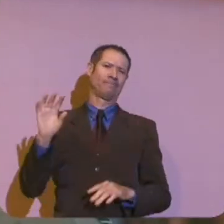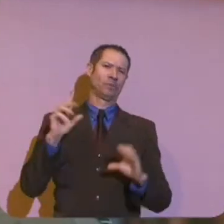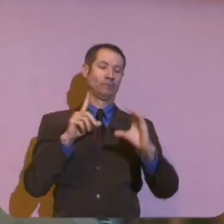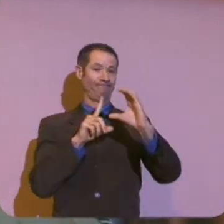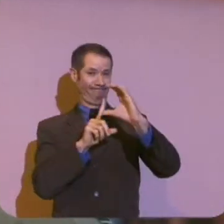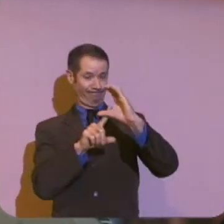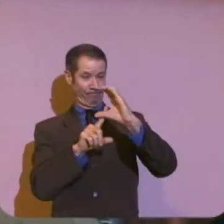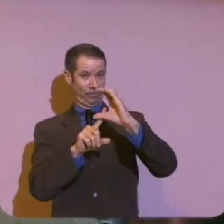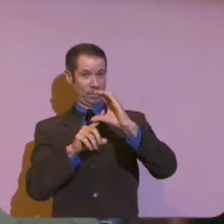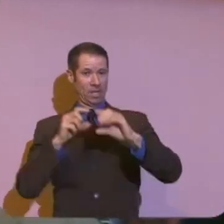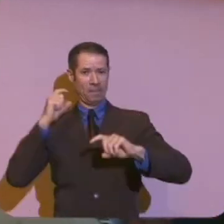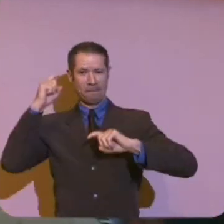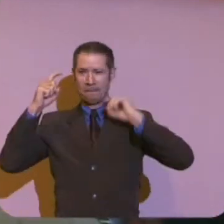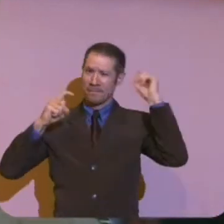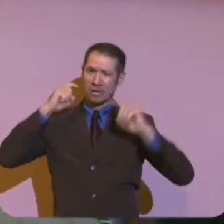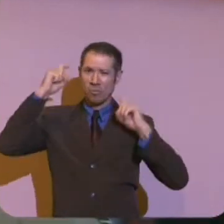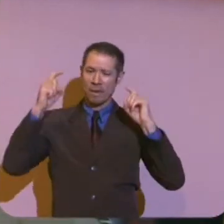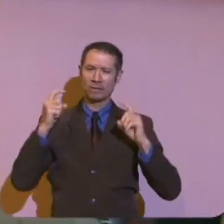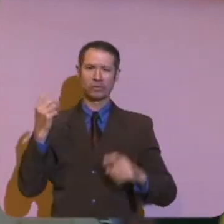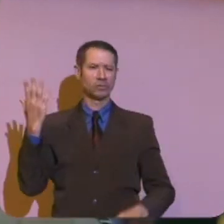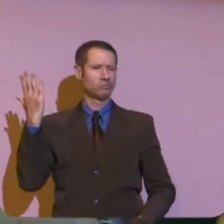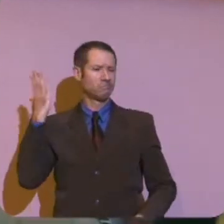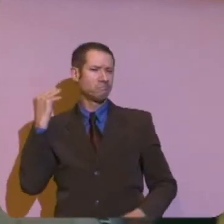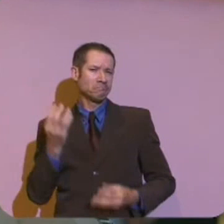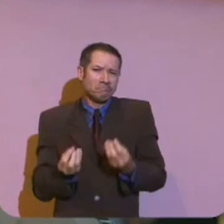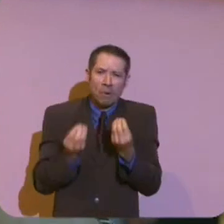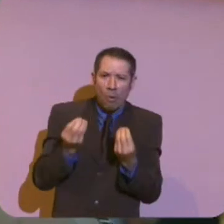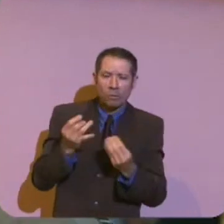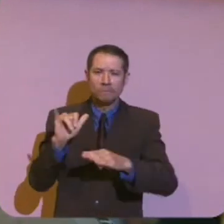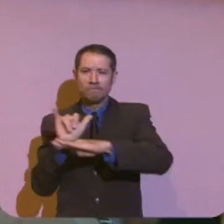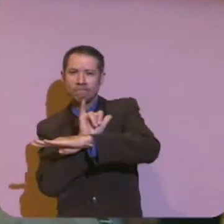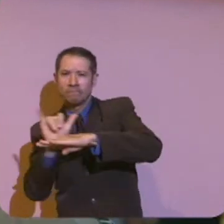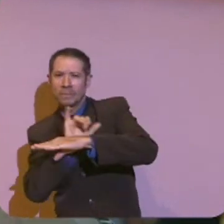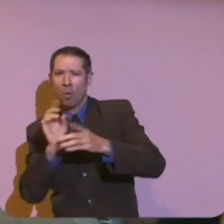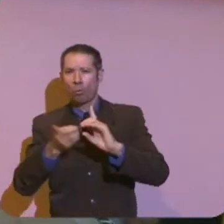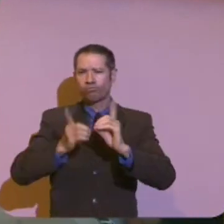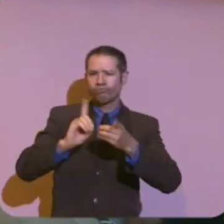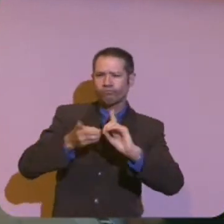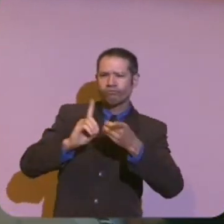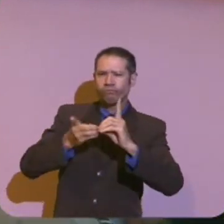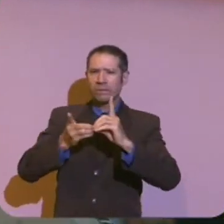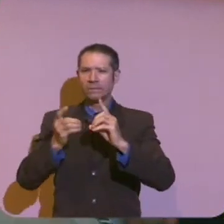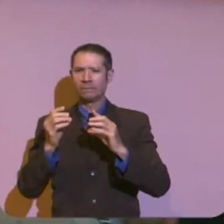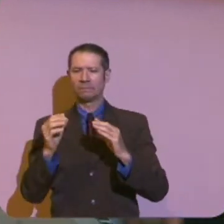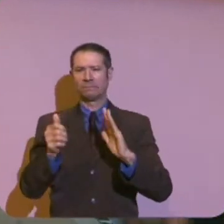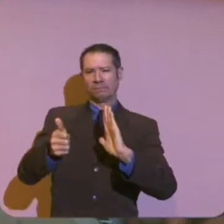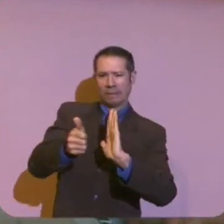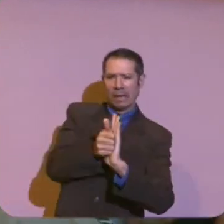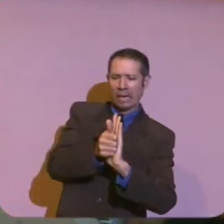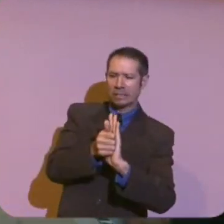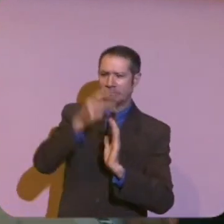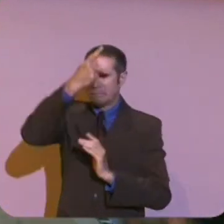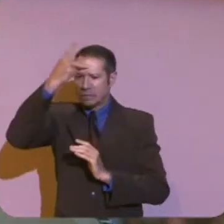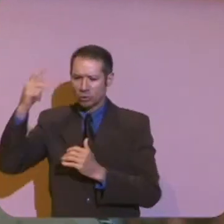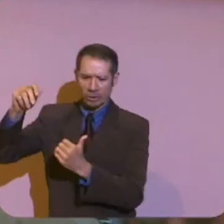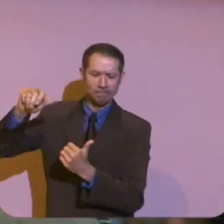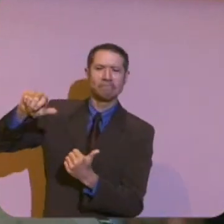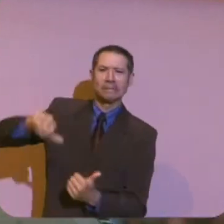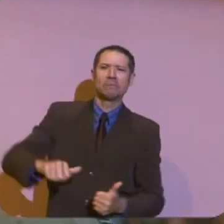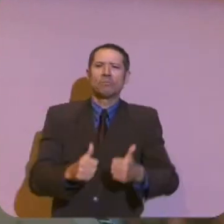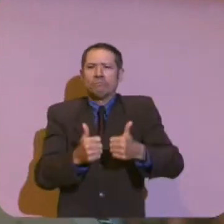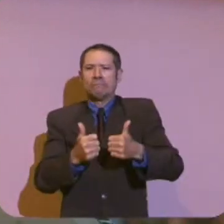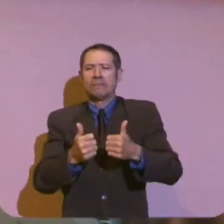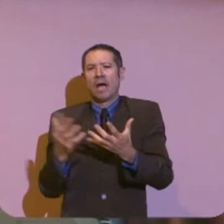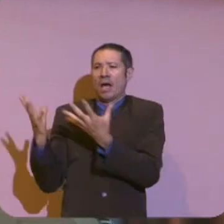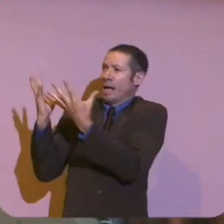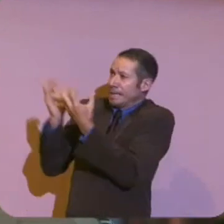das preocupações que a gente tinha é como é que ia ser a dinâmica da igreja, se pessoas iam se converter, como é que ia ser o